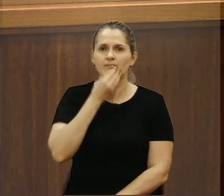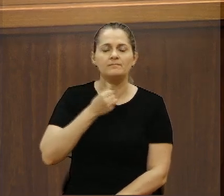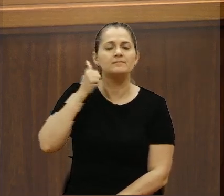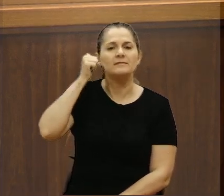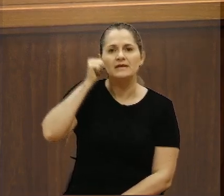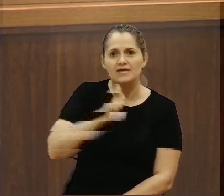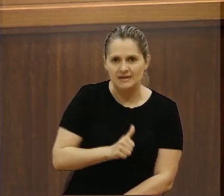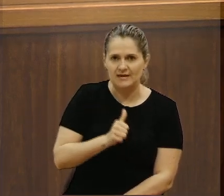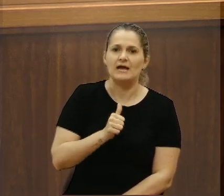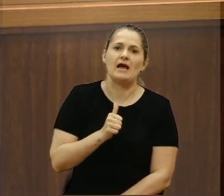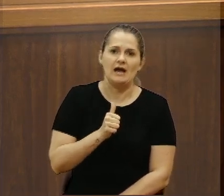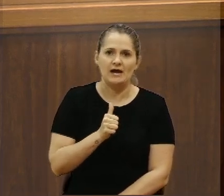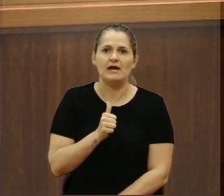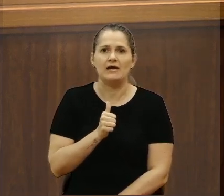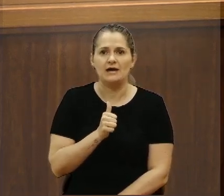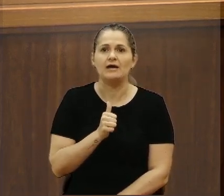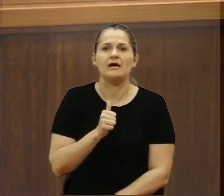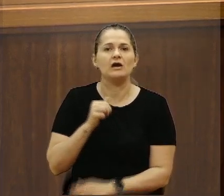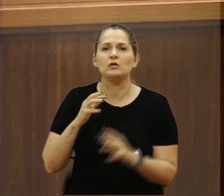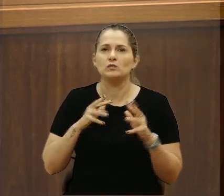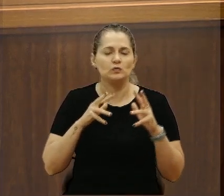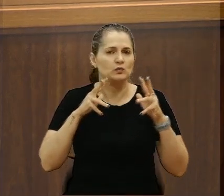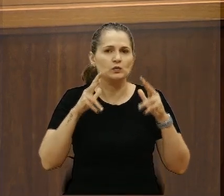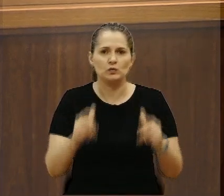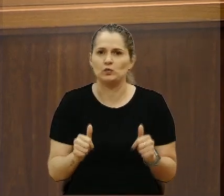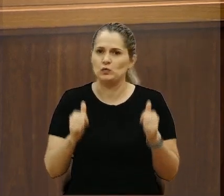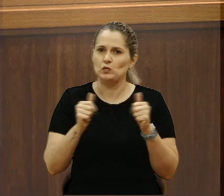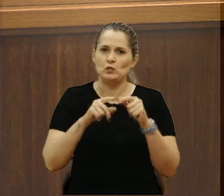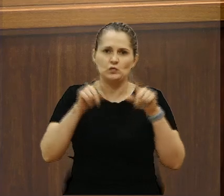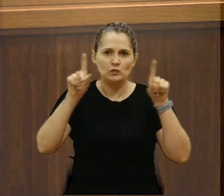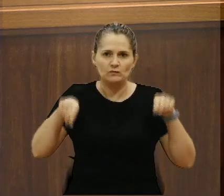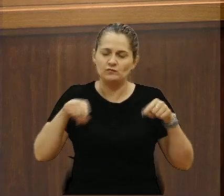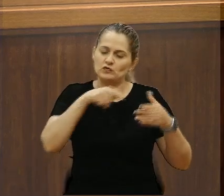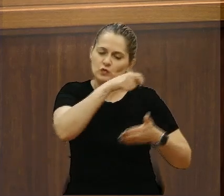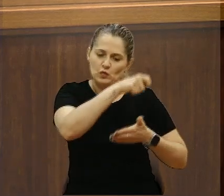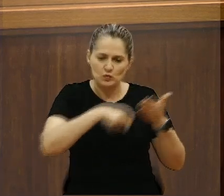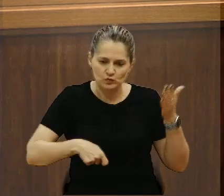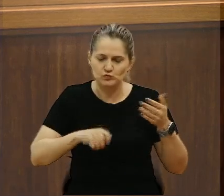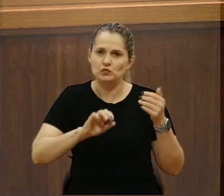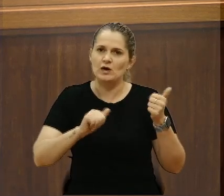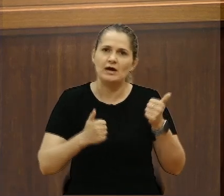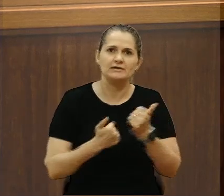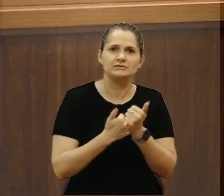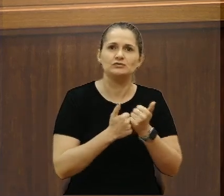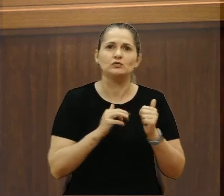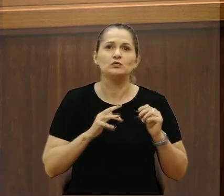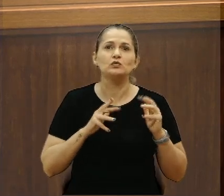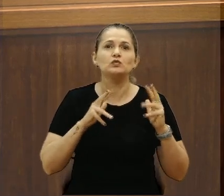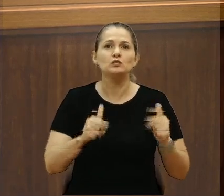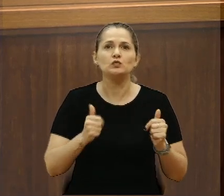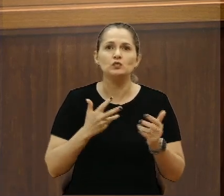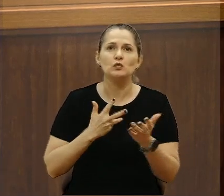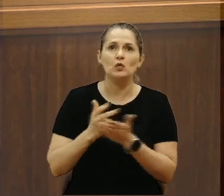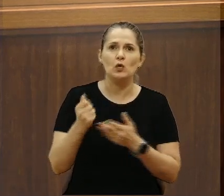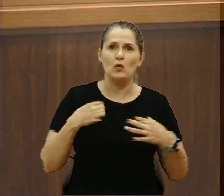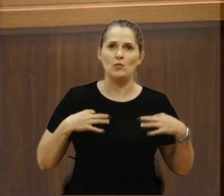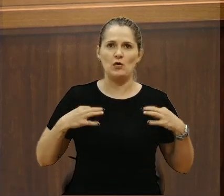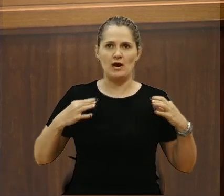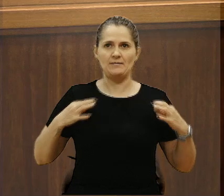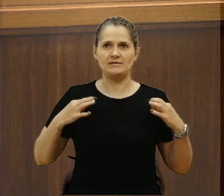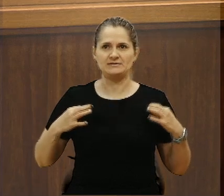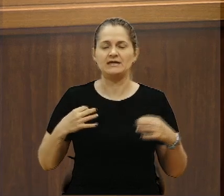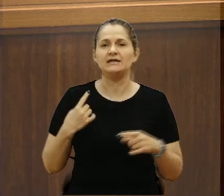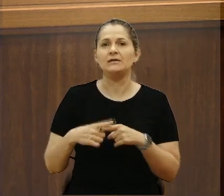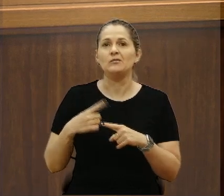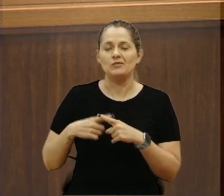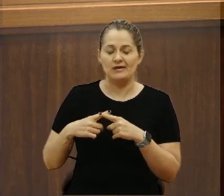vereadoras, as servidoras, assessorias que compraram essa camiseta. É importante dizer, cada